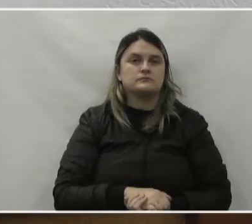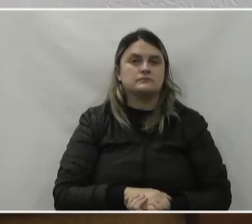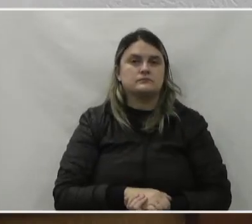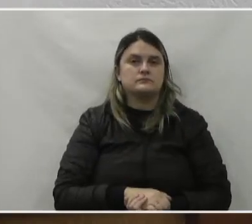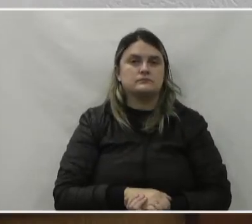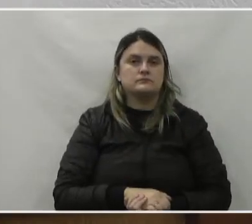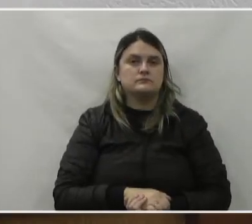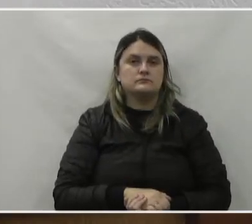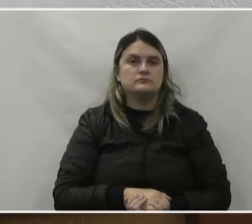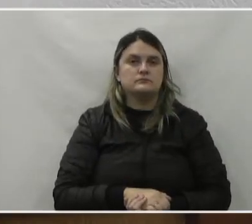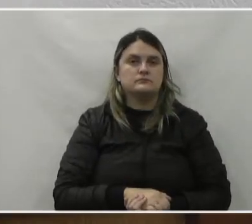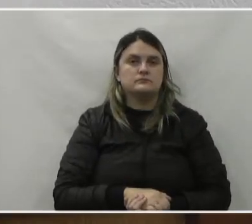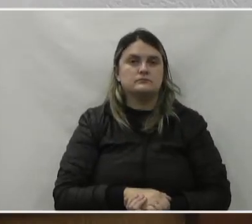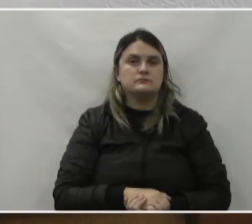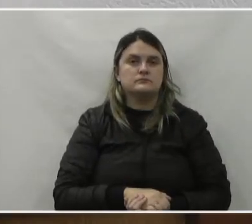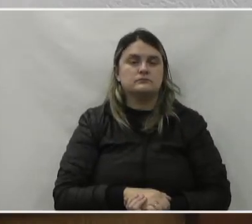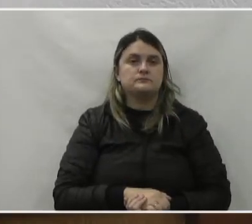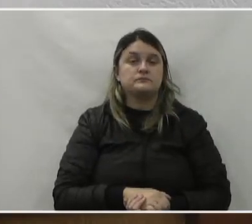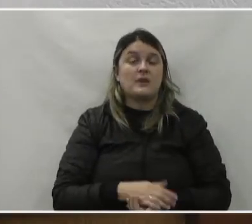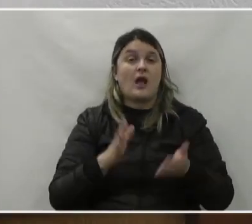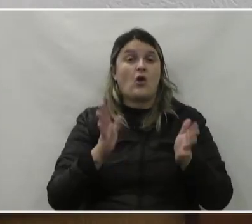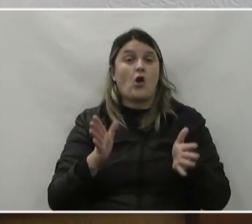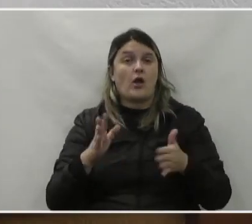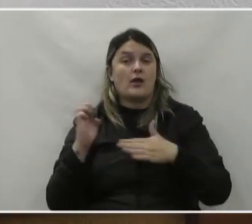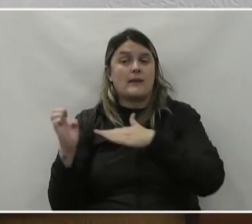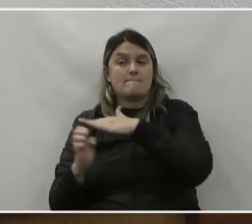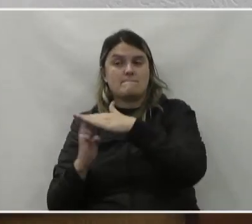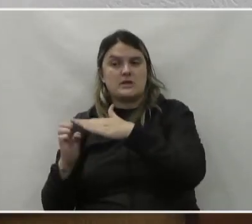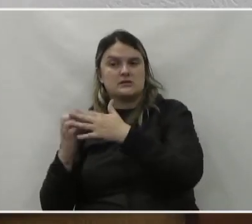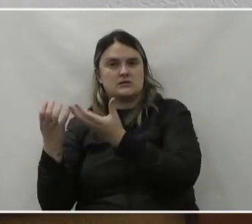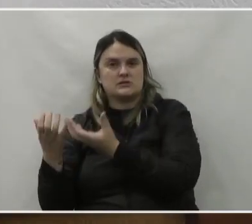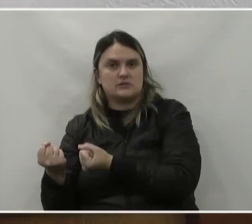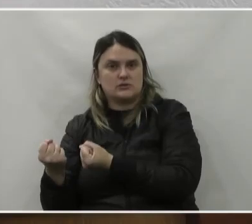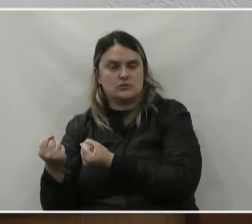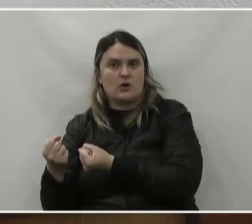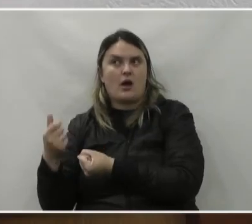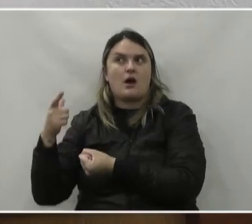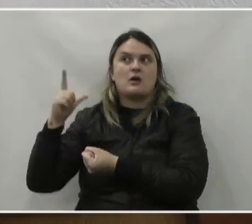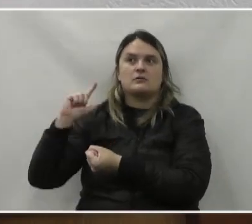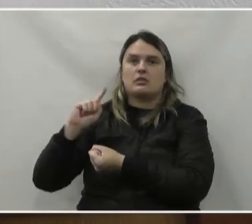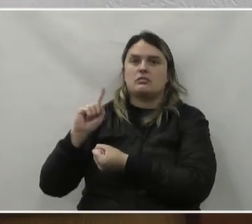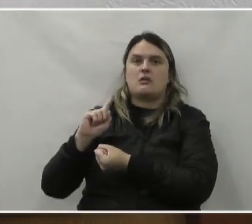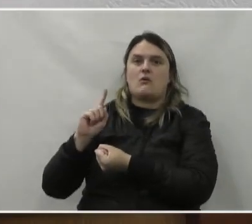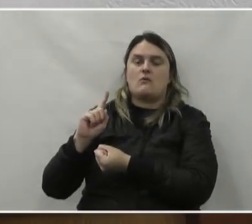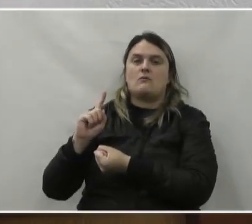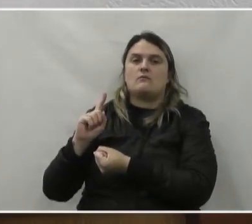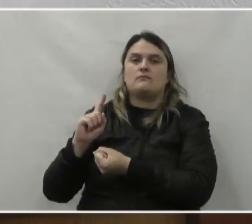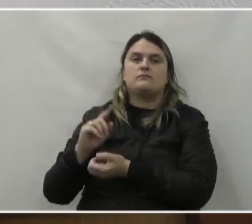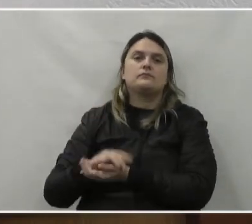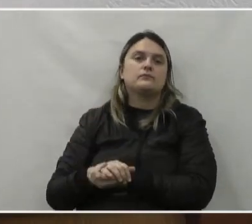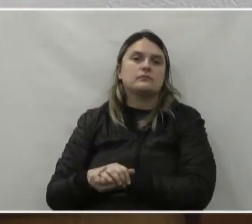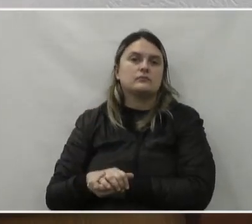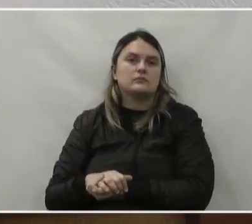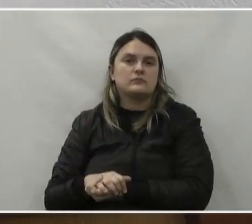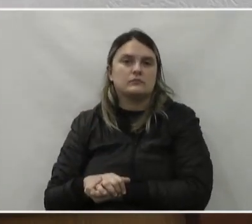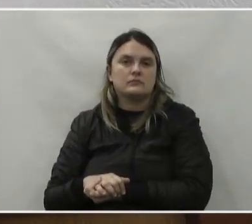assinado antes. Porque agora que ela veio a ceder. Porque recentemente ela